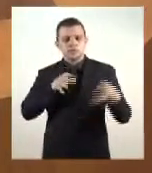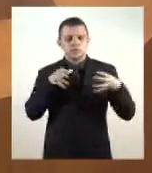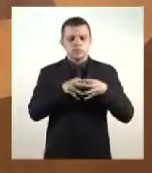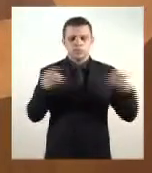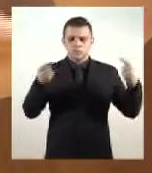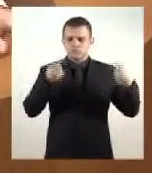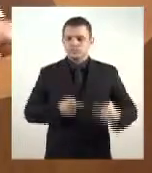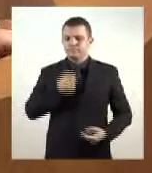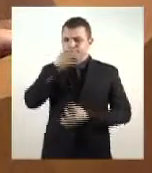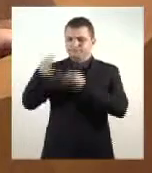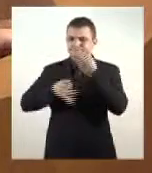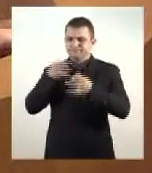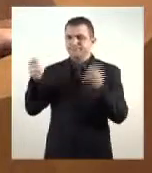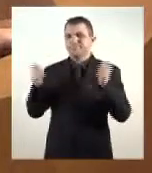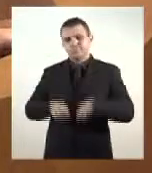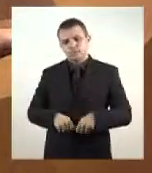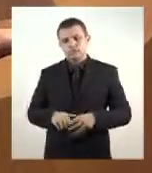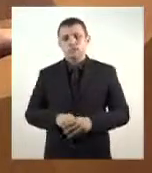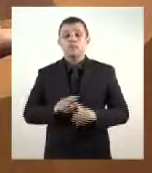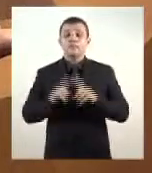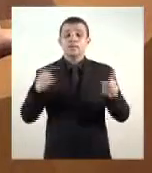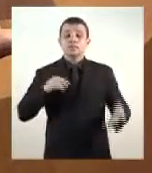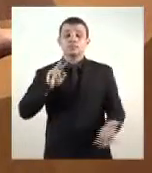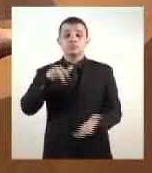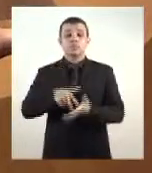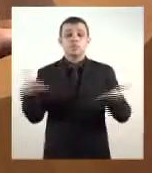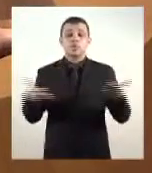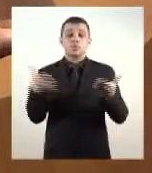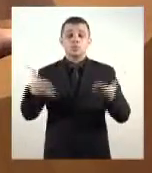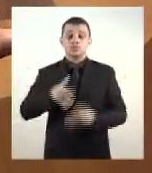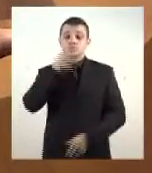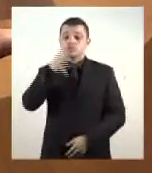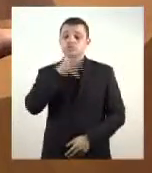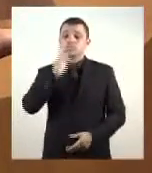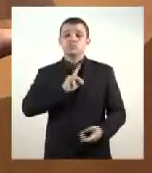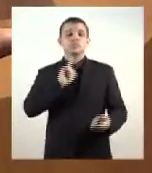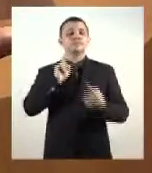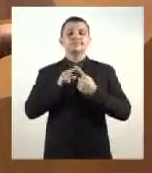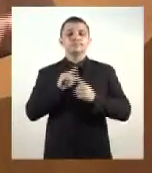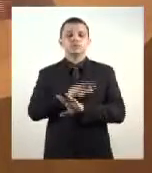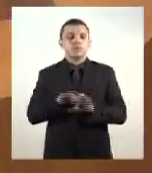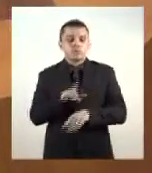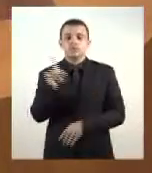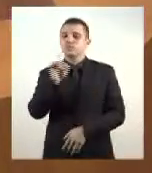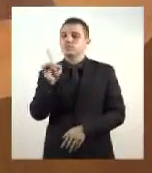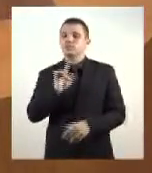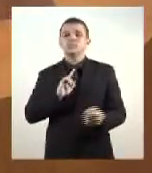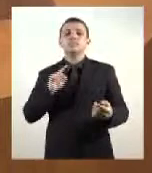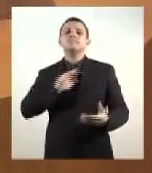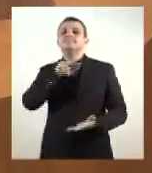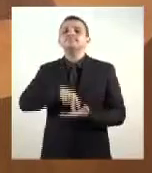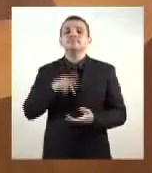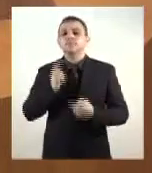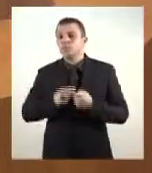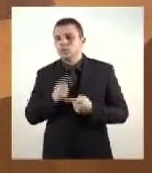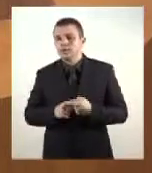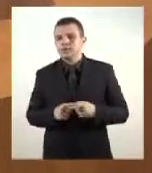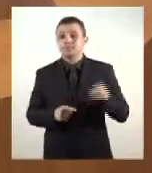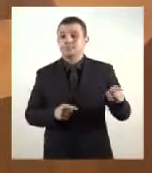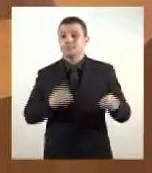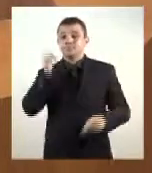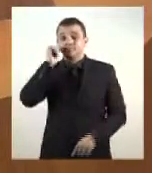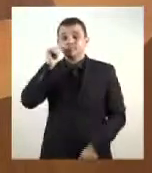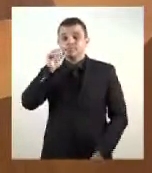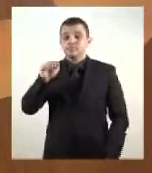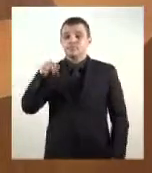motivo que me fez subir aqui na tribuna. O que me fez subir foram as palavras da deputada Andréa, que respeito, que disse